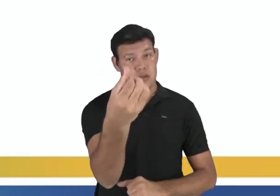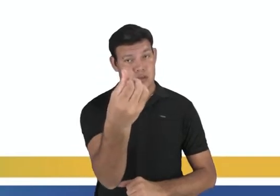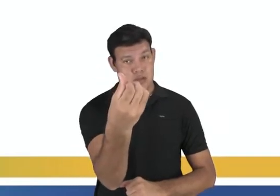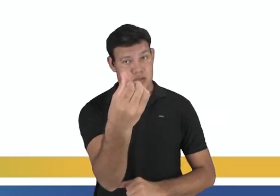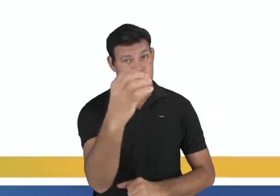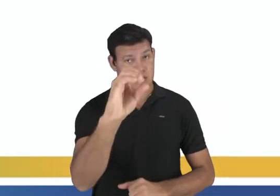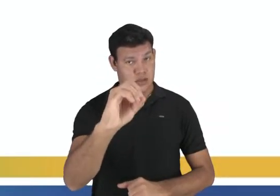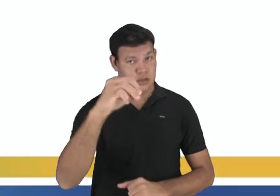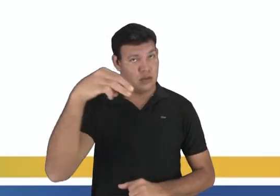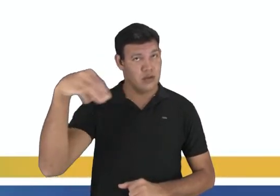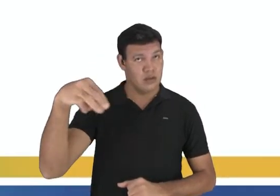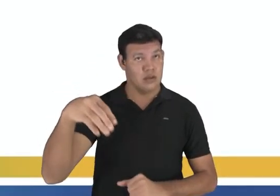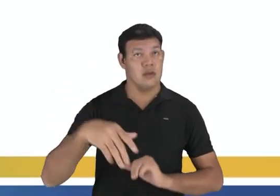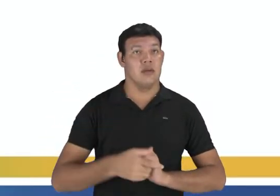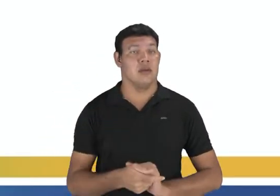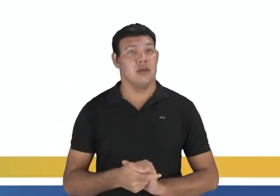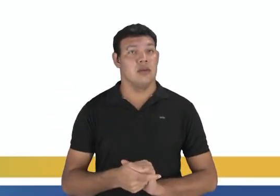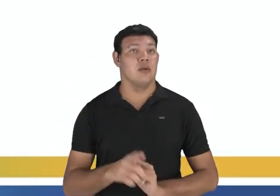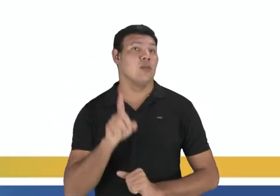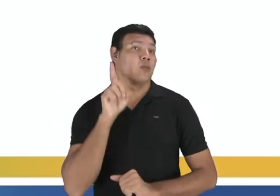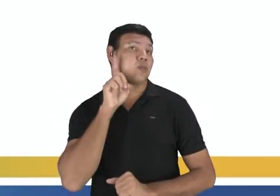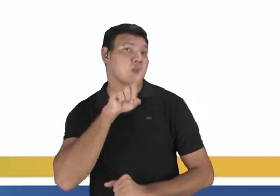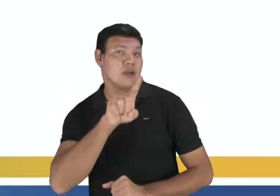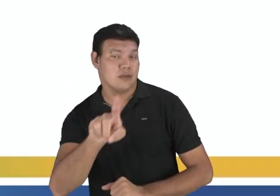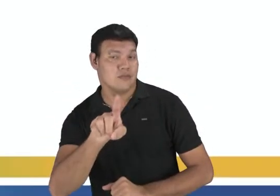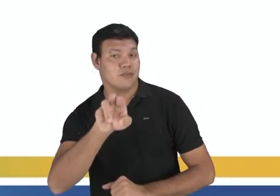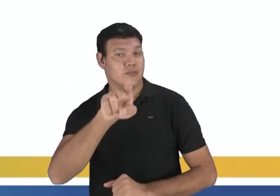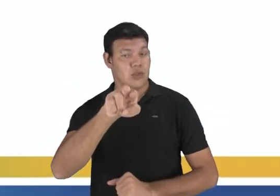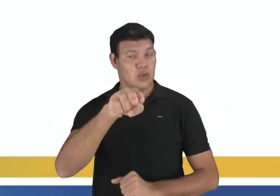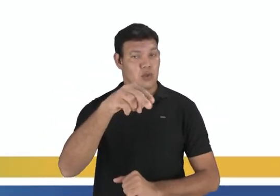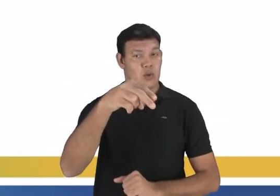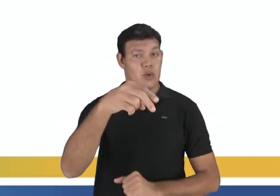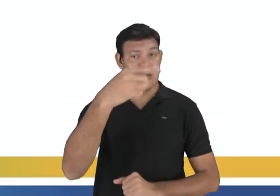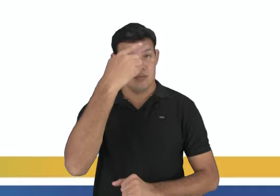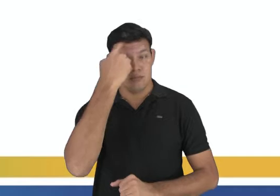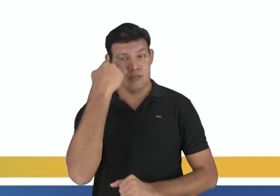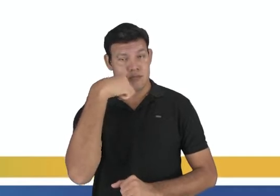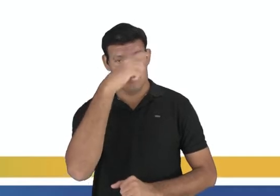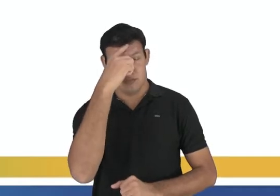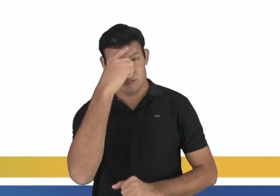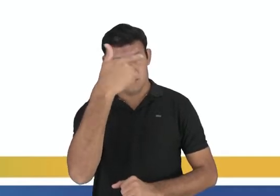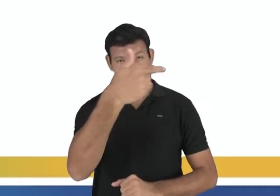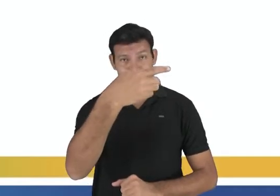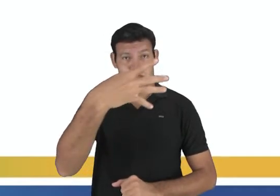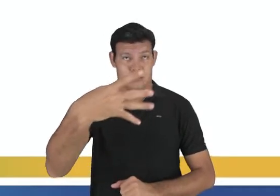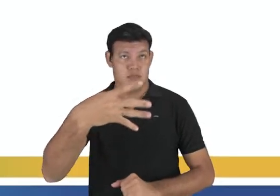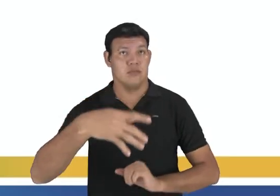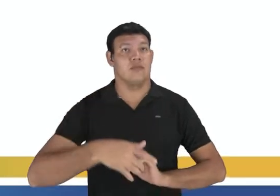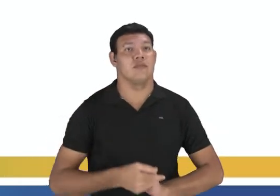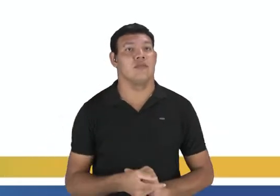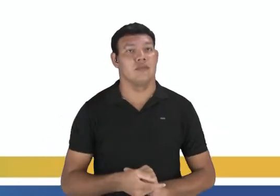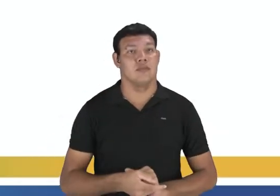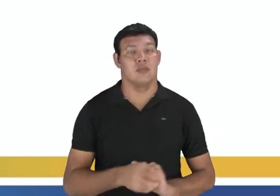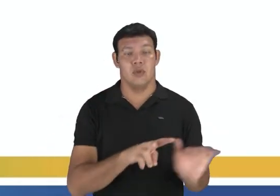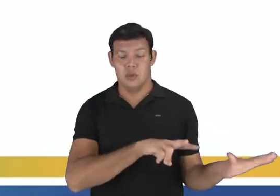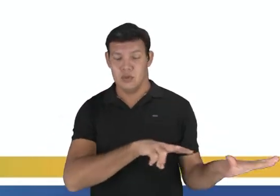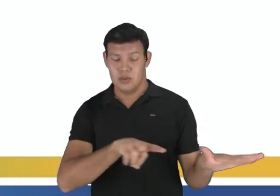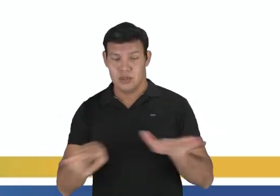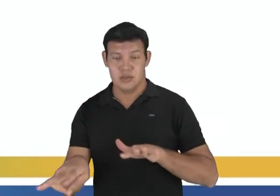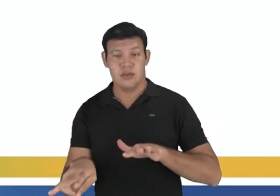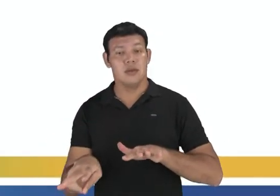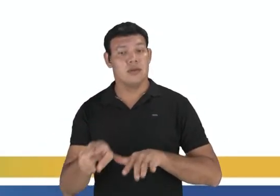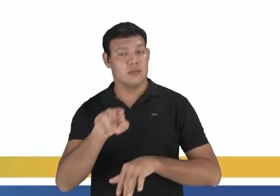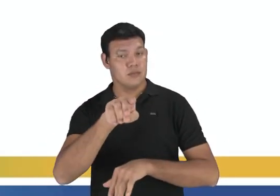minutos. Em um dia nós temos 24 horas. E em uma semana nós temos 7